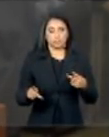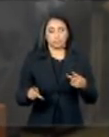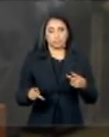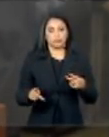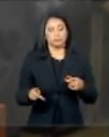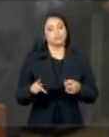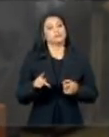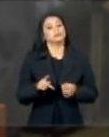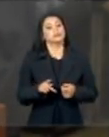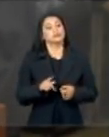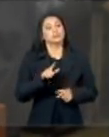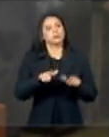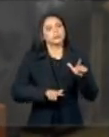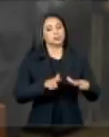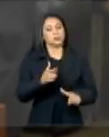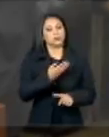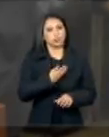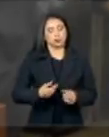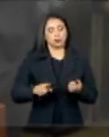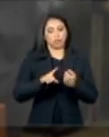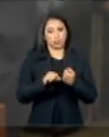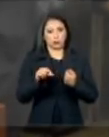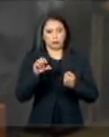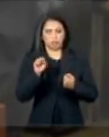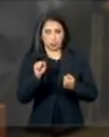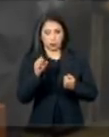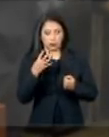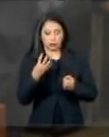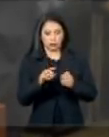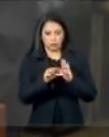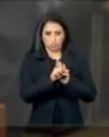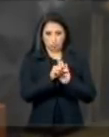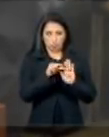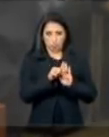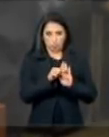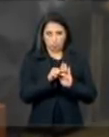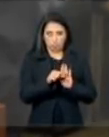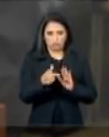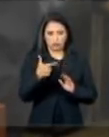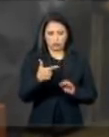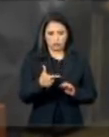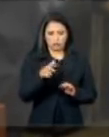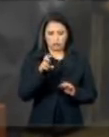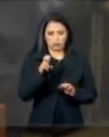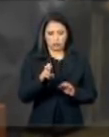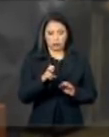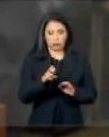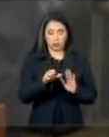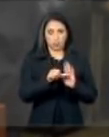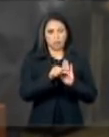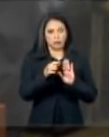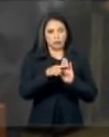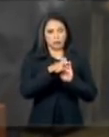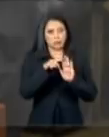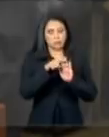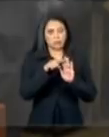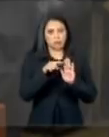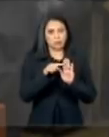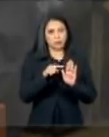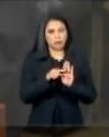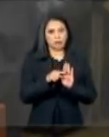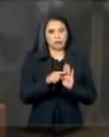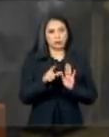condição federal artigo 84 inciso 25º primeira parte que abrange a de deus